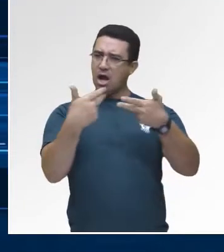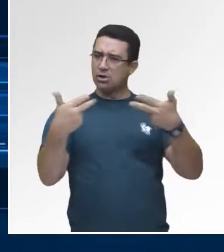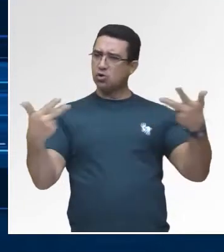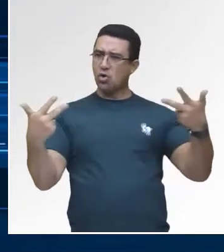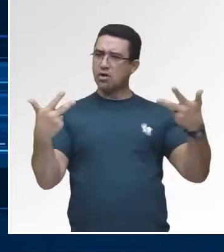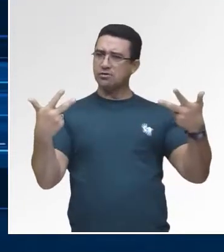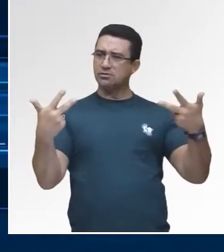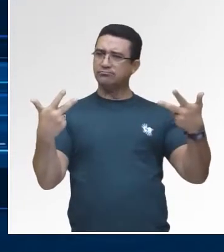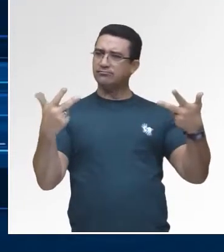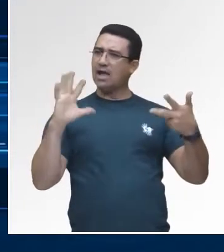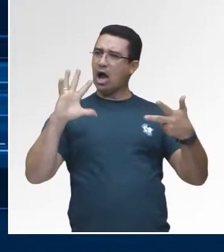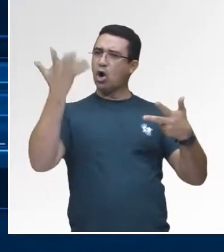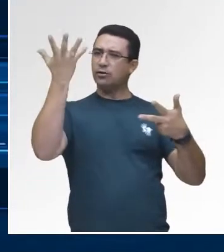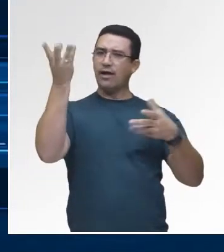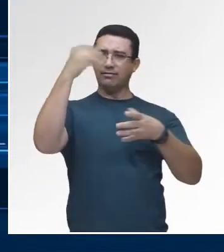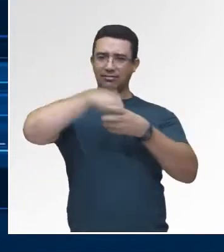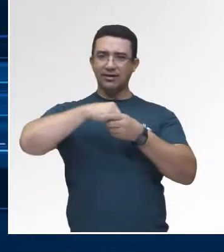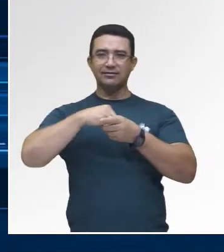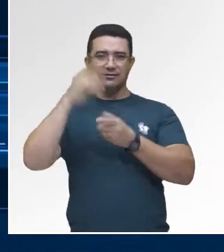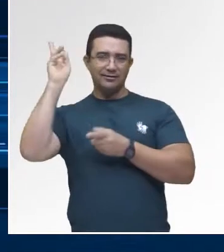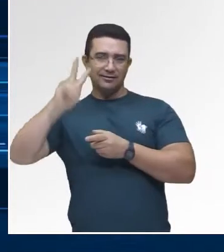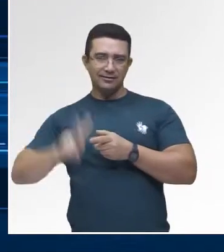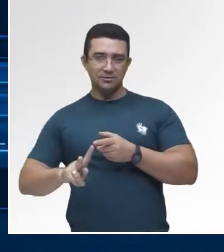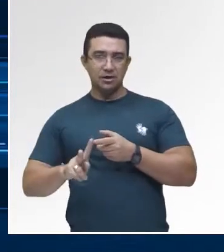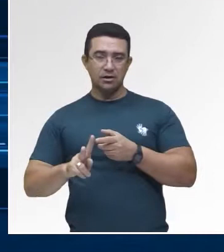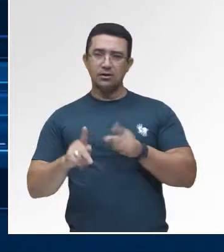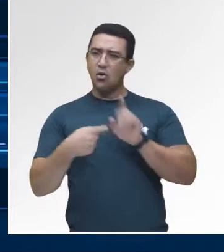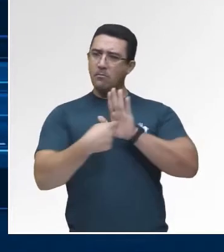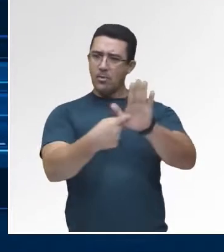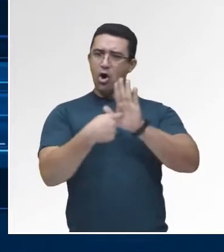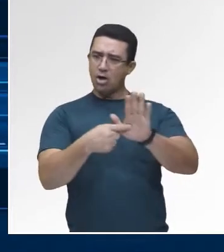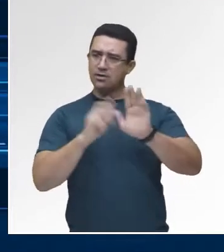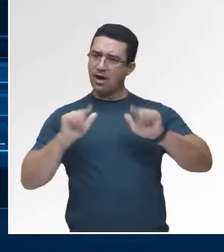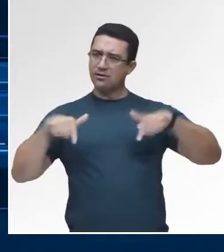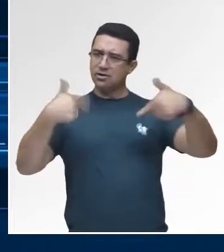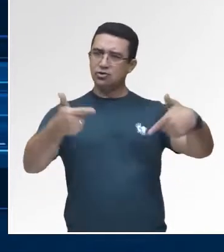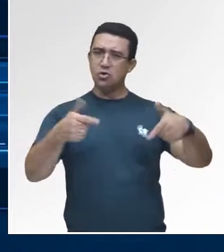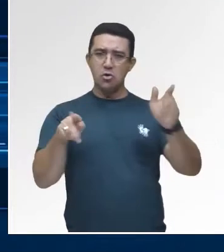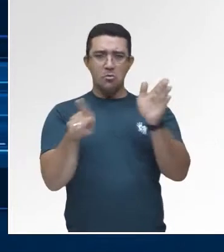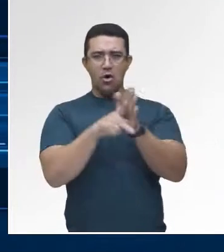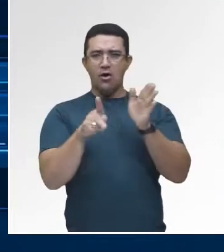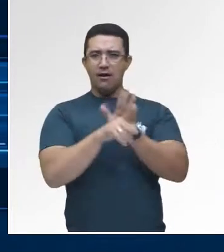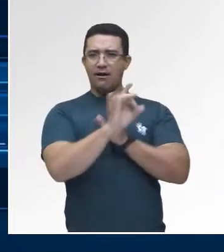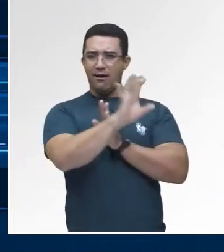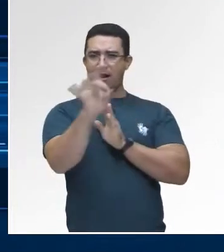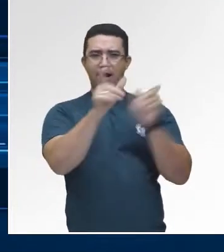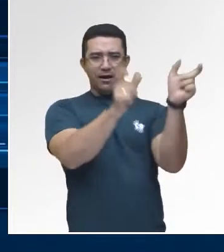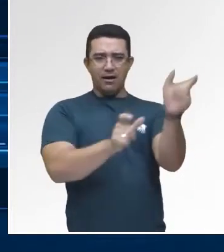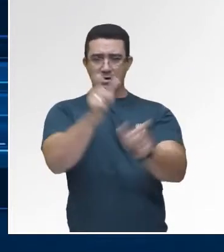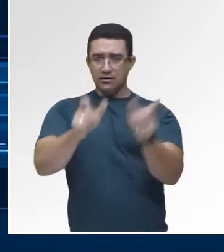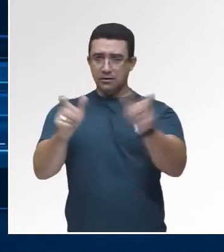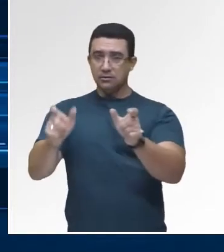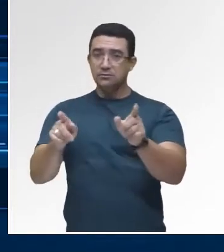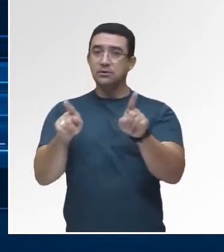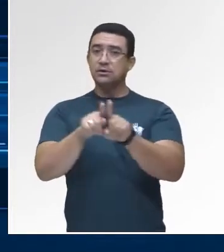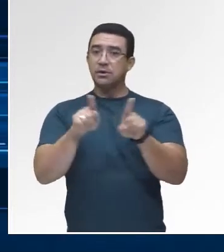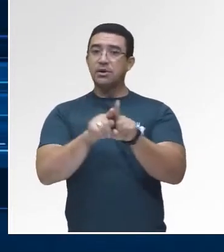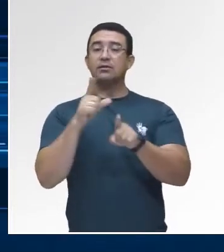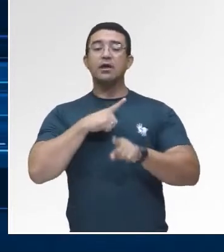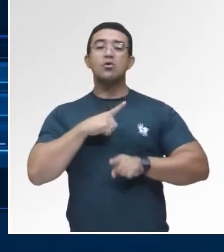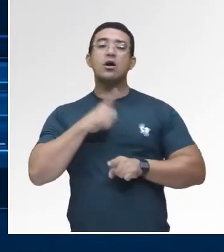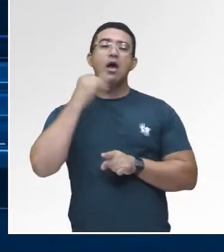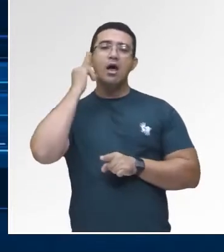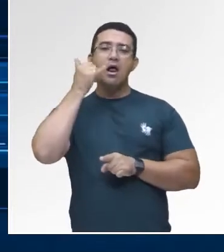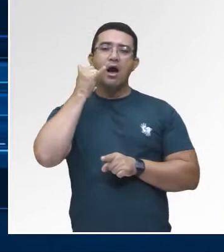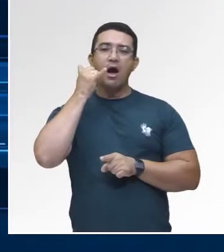com certa neutralidade. Ele apresenta os fatos e os personagens com imparcialidade. E temos também o narrador onisciente,